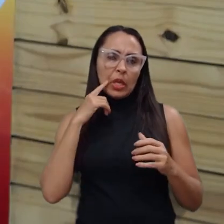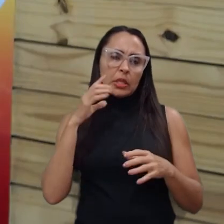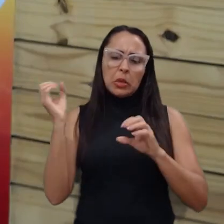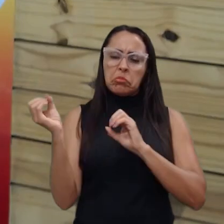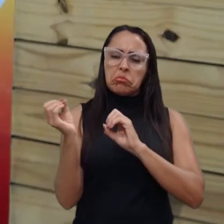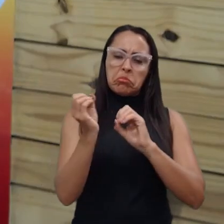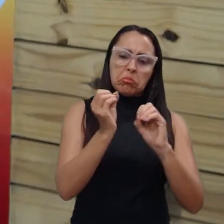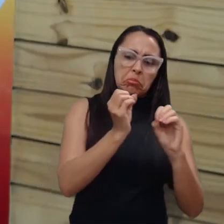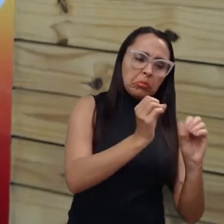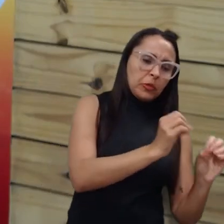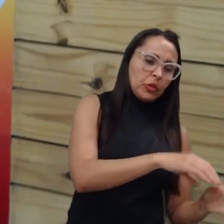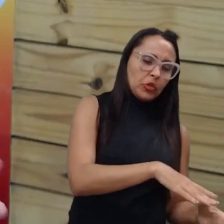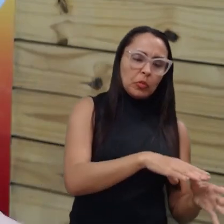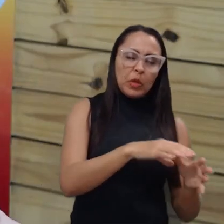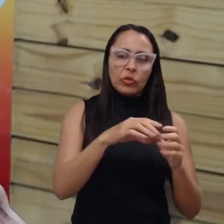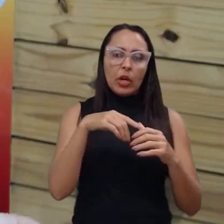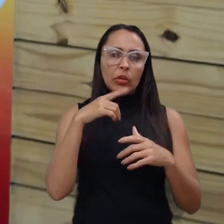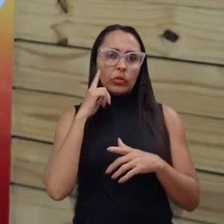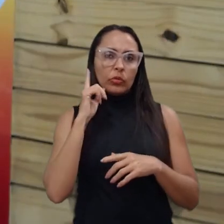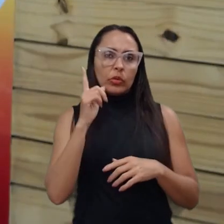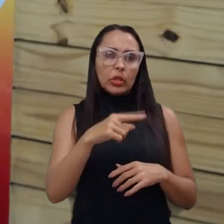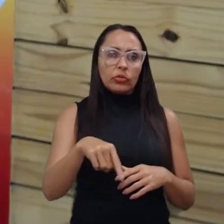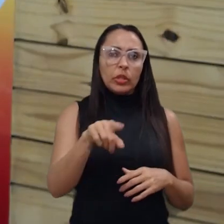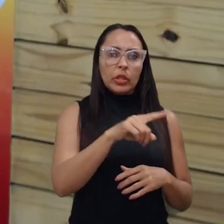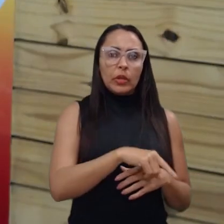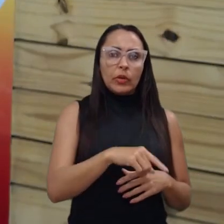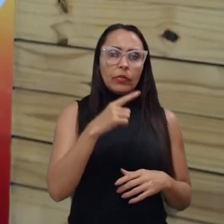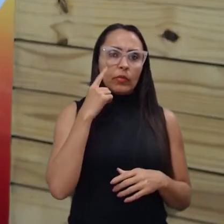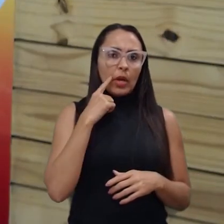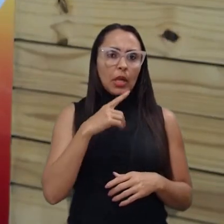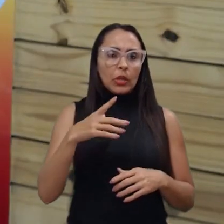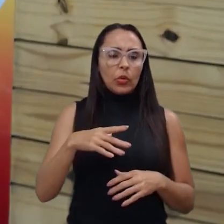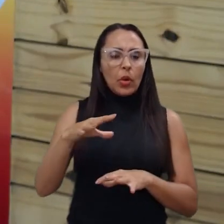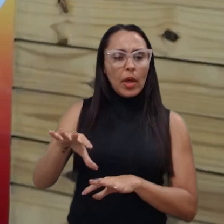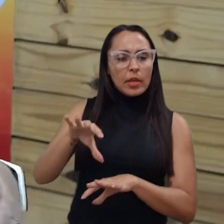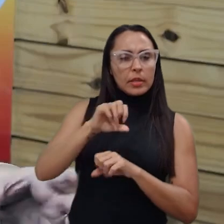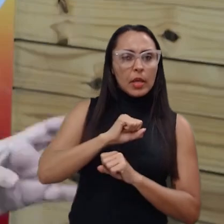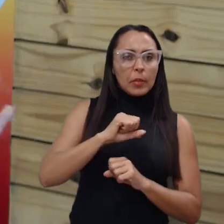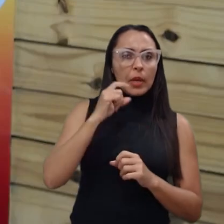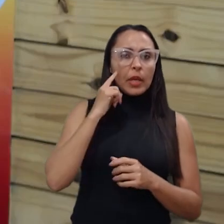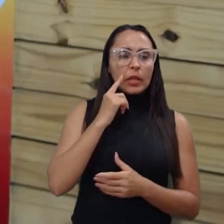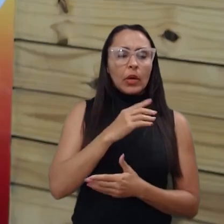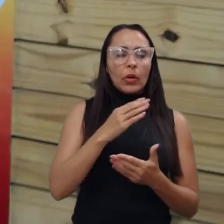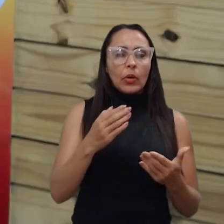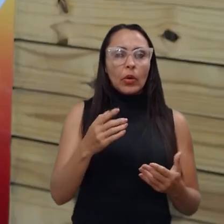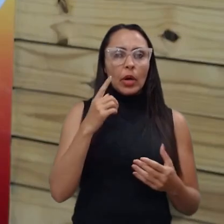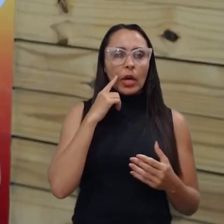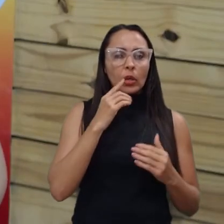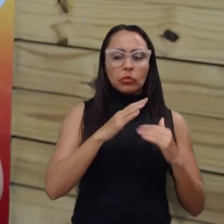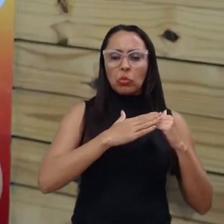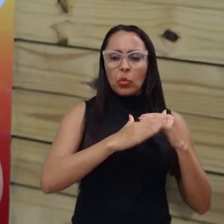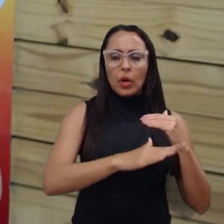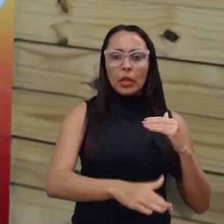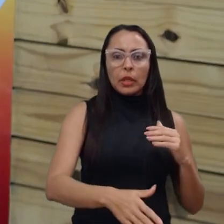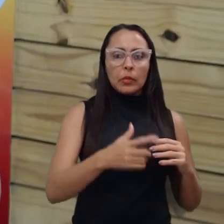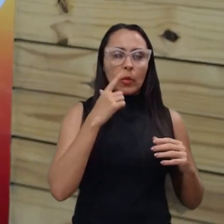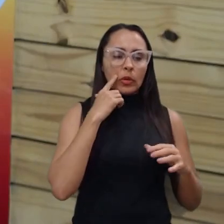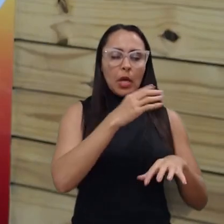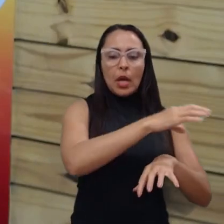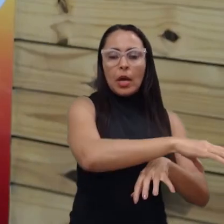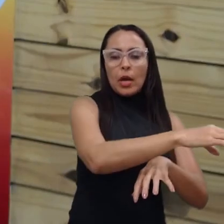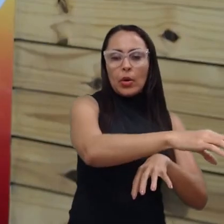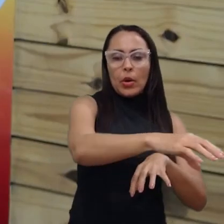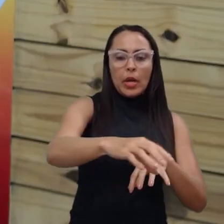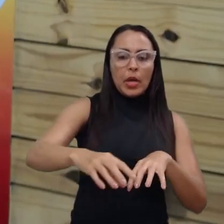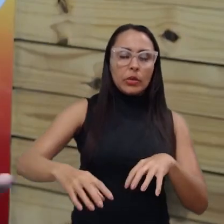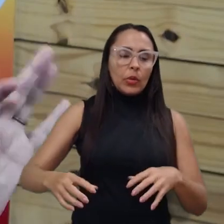despejado no que a gente chama de corpo receptor, ou seja, um córrego que passe ao redor da